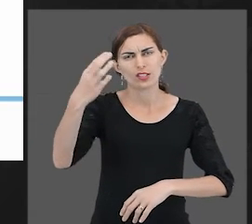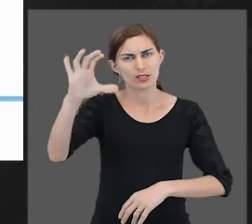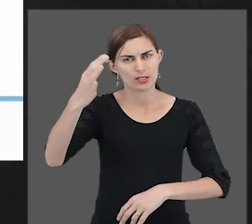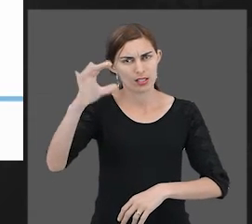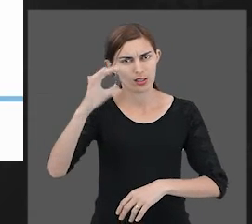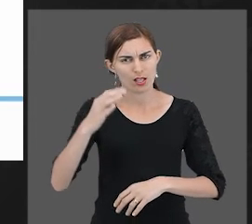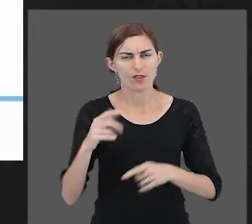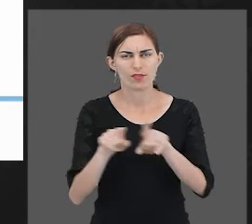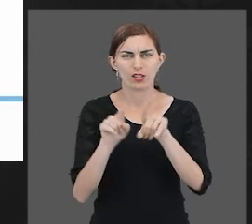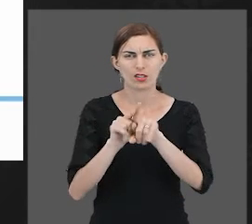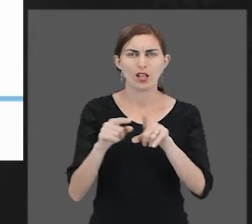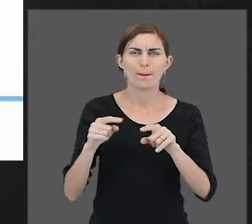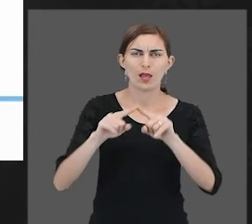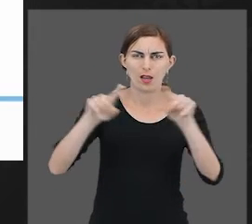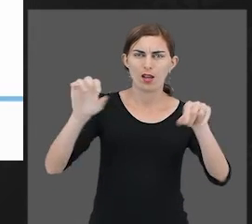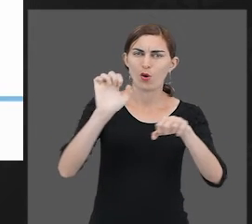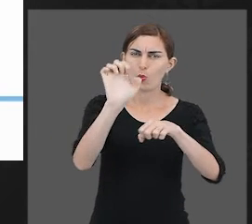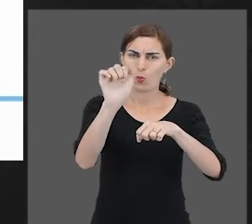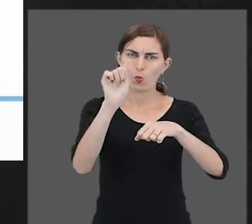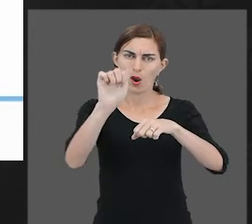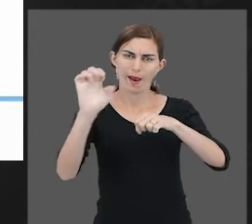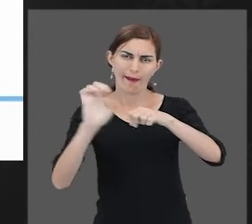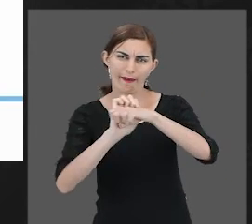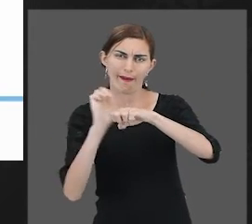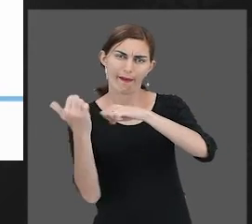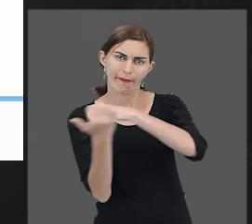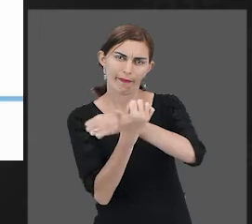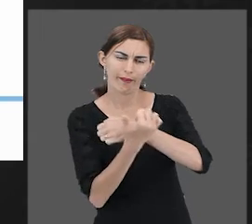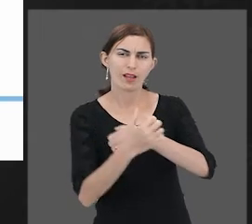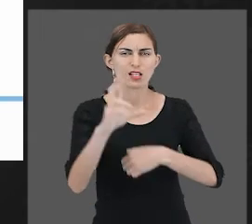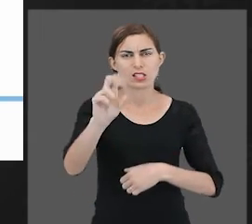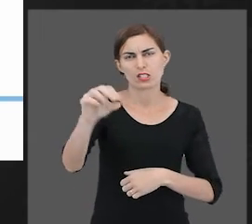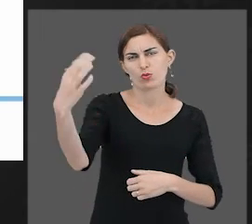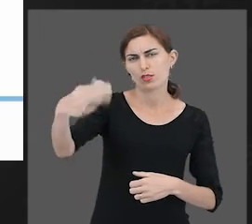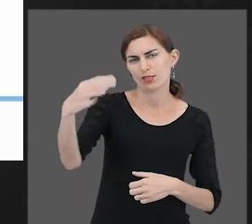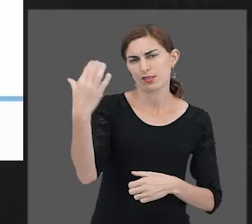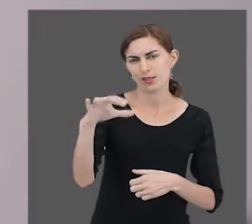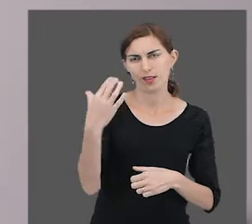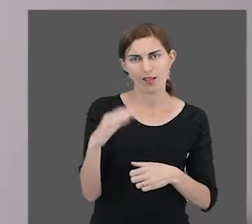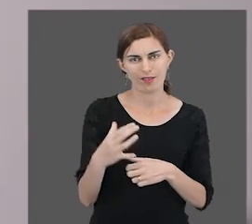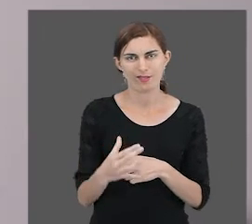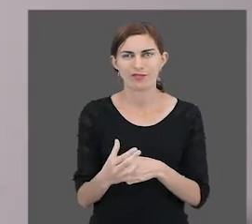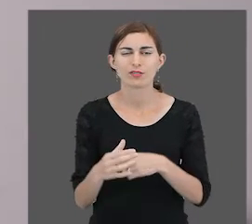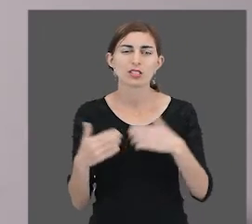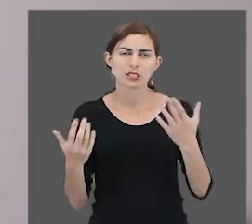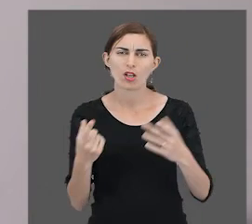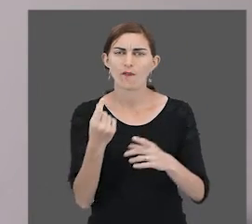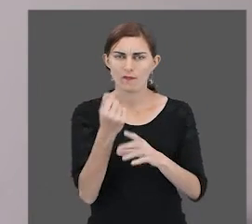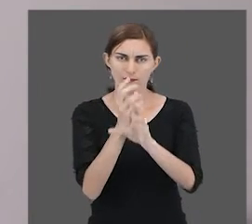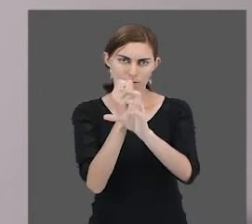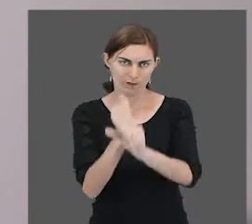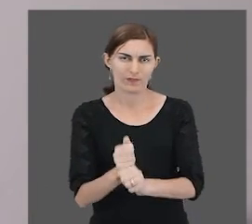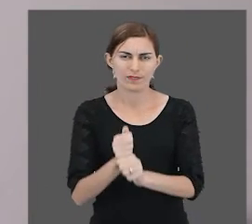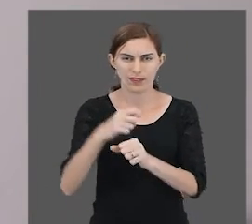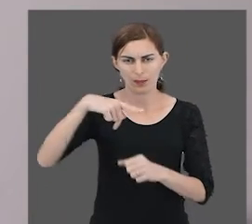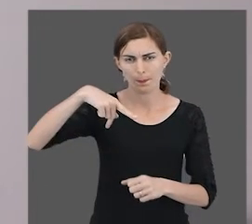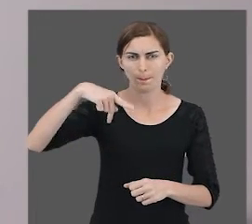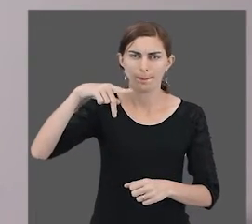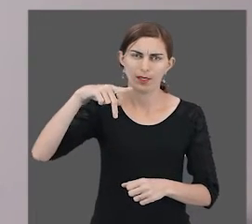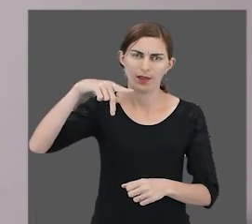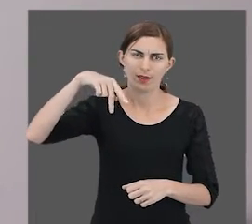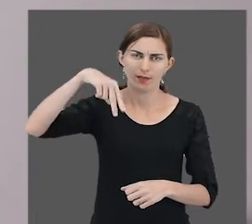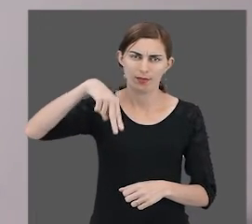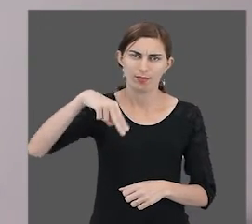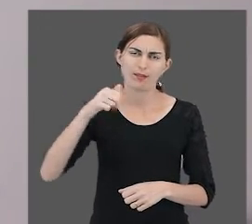os alunos que frequentam atendimento educacional especializado no contraturno, 50 centavos. Então, esses são os valores do PNAE